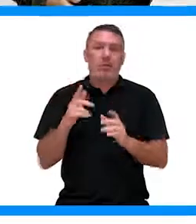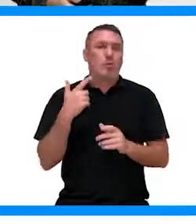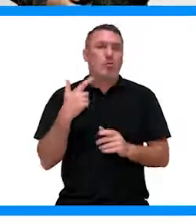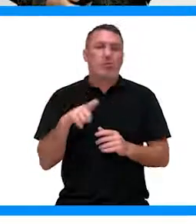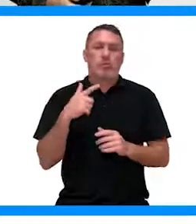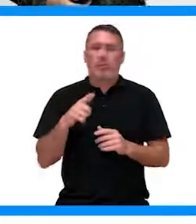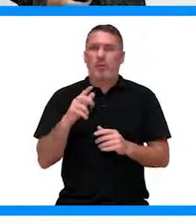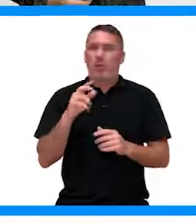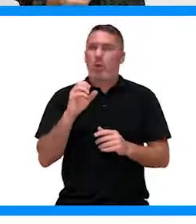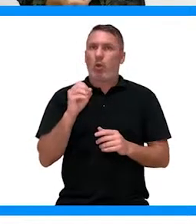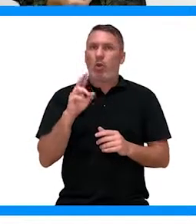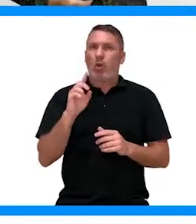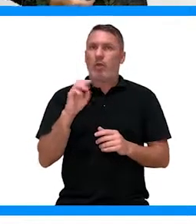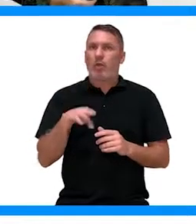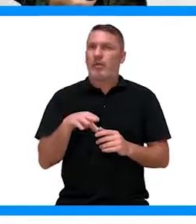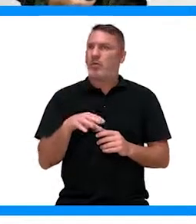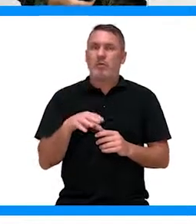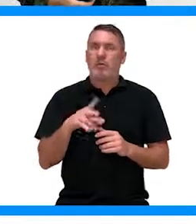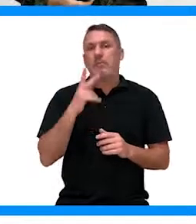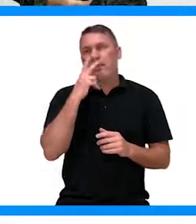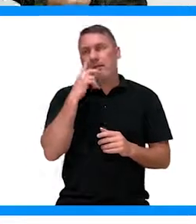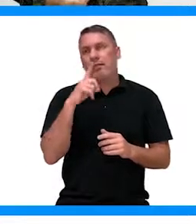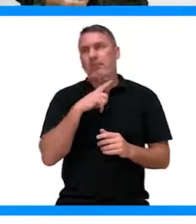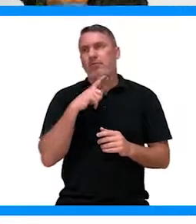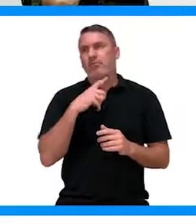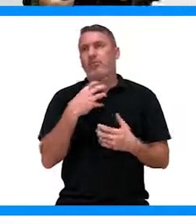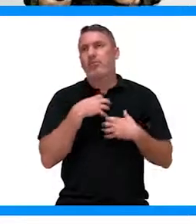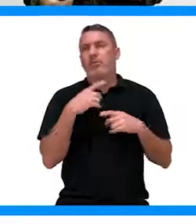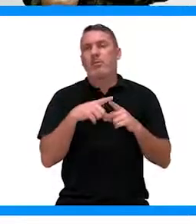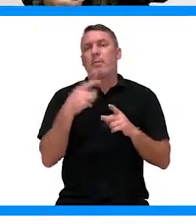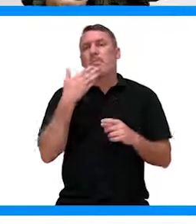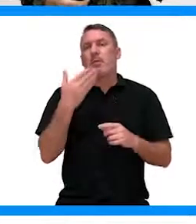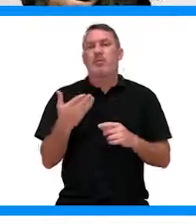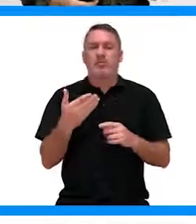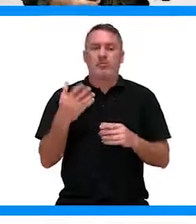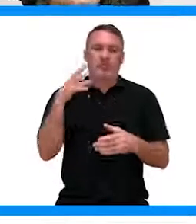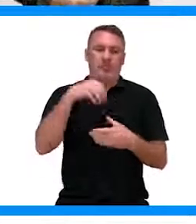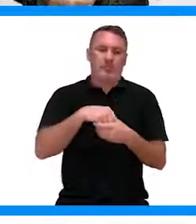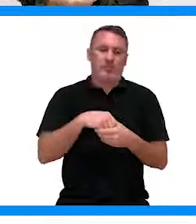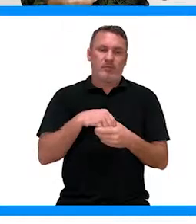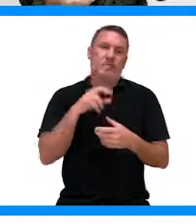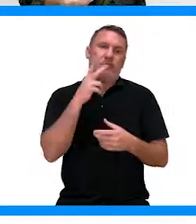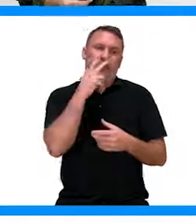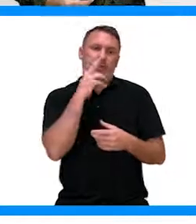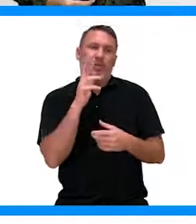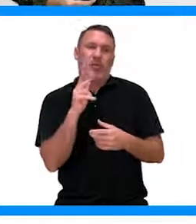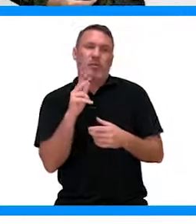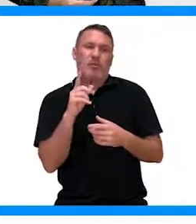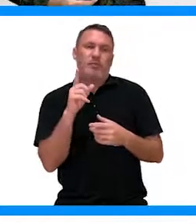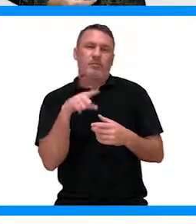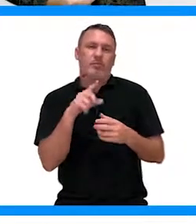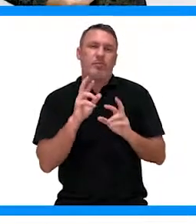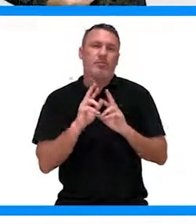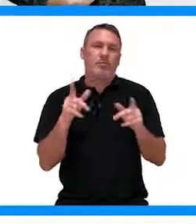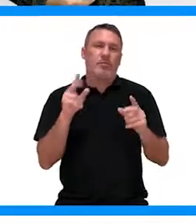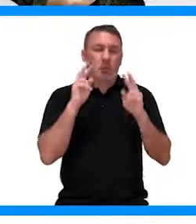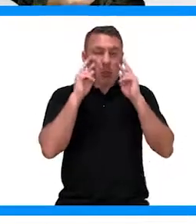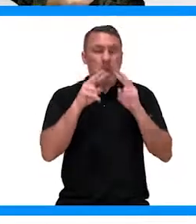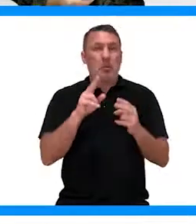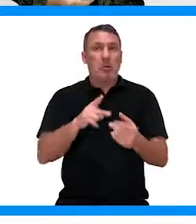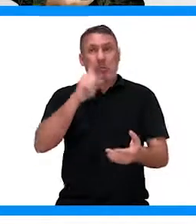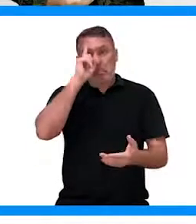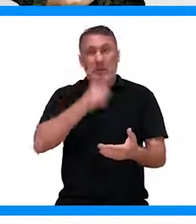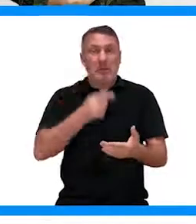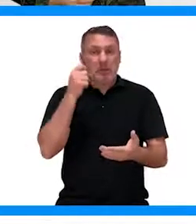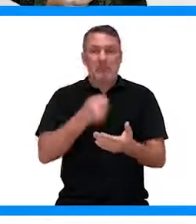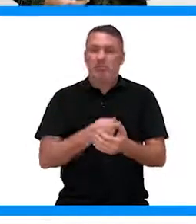na verdade, a gente nem entende como uma ordem, a gente entende como um pedido, né? A gente tem aí um sentido pragmático um